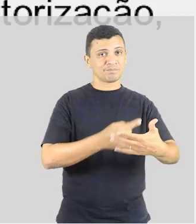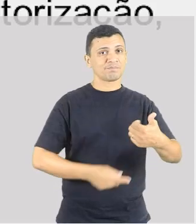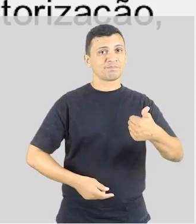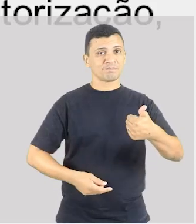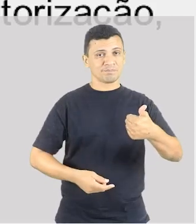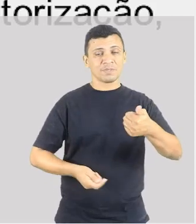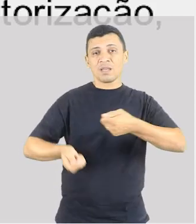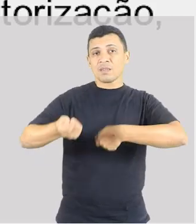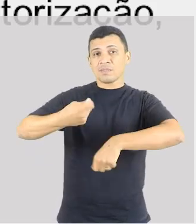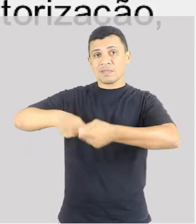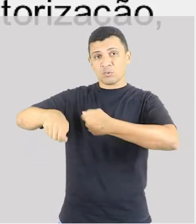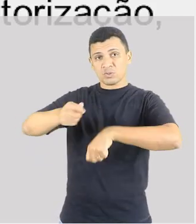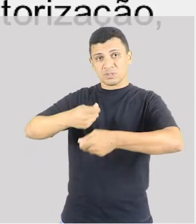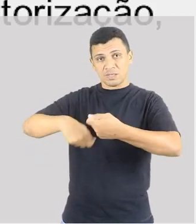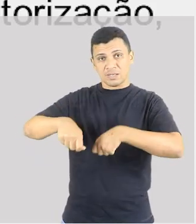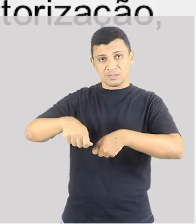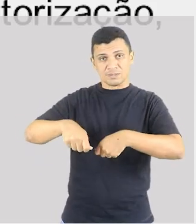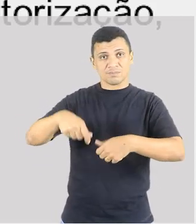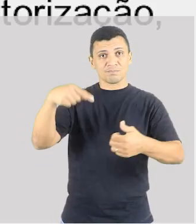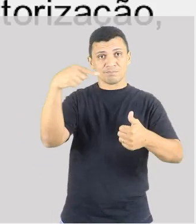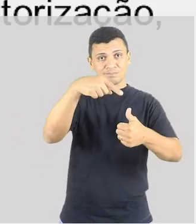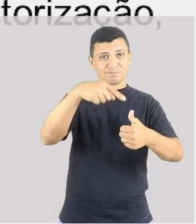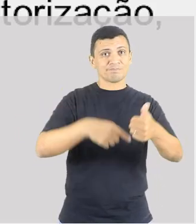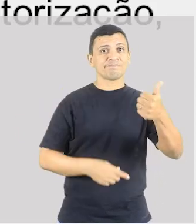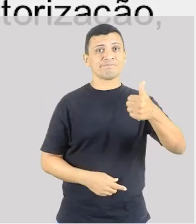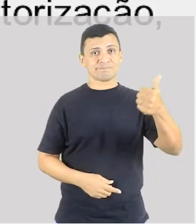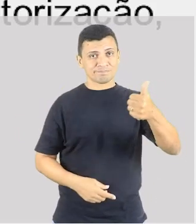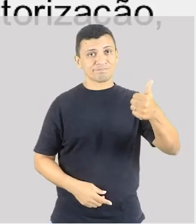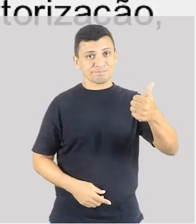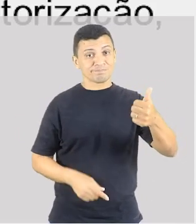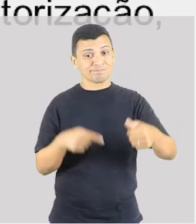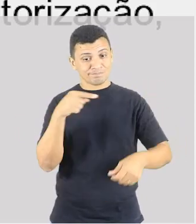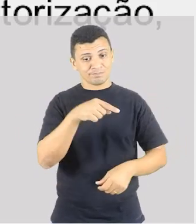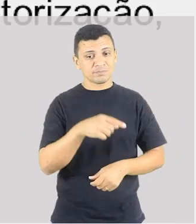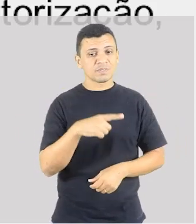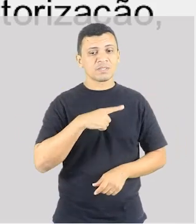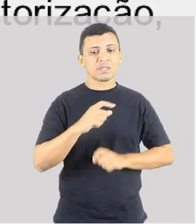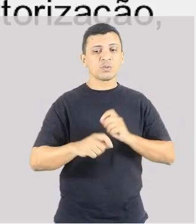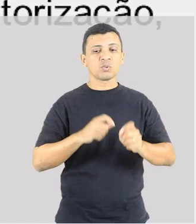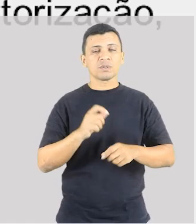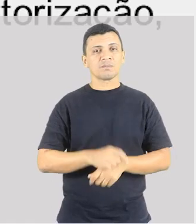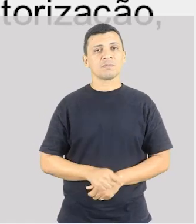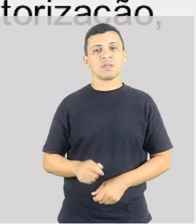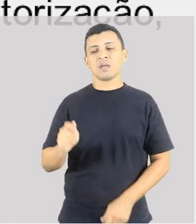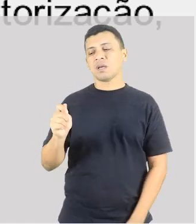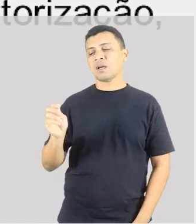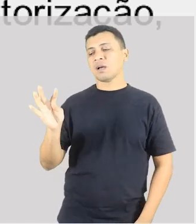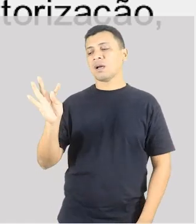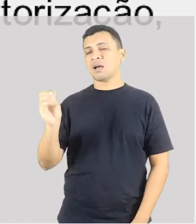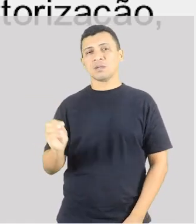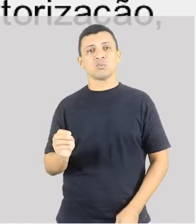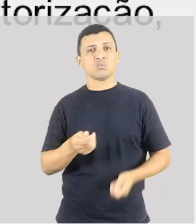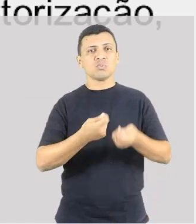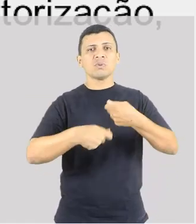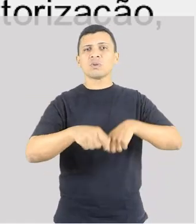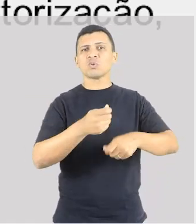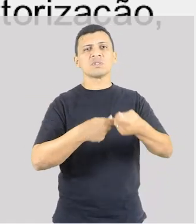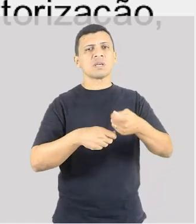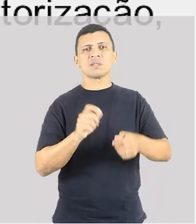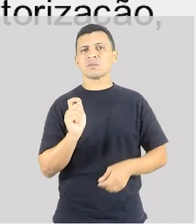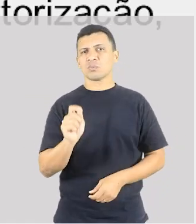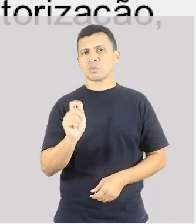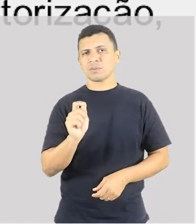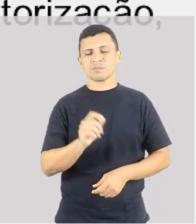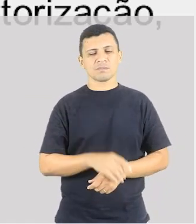negociais, nós temos aqui a primeira espécie dos atos administrativos, nós temos que os atos negociais são